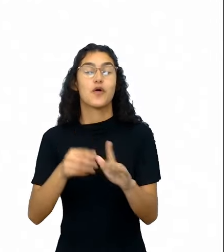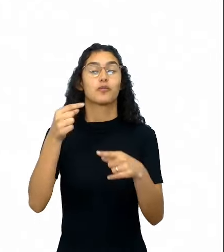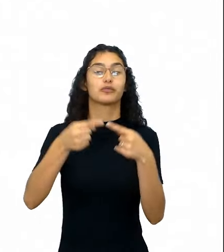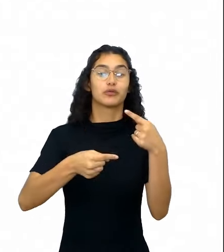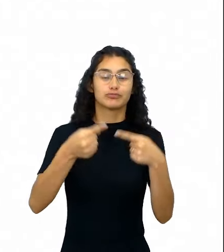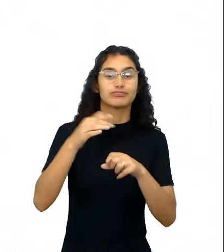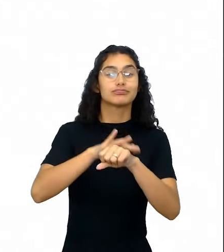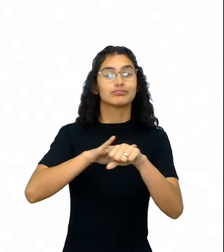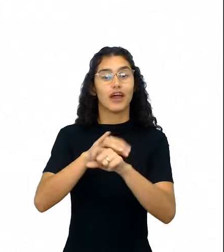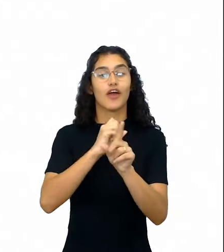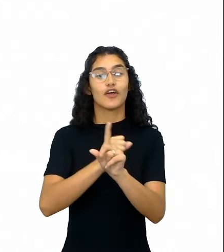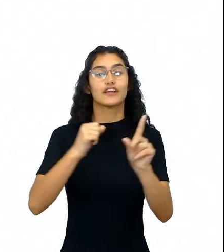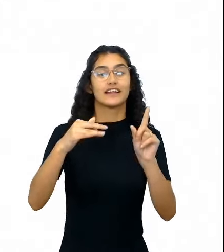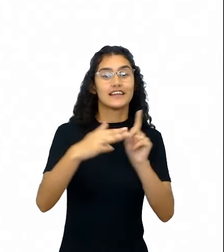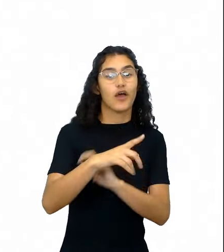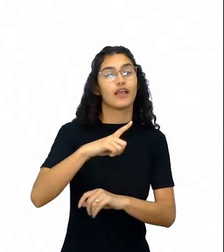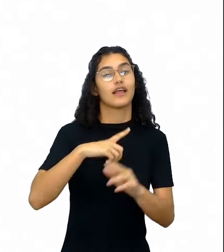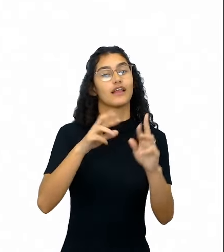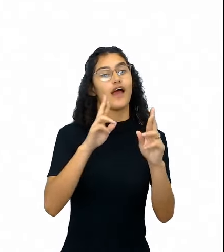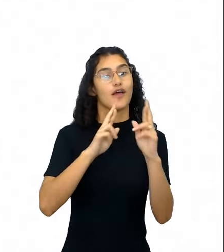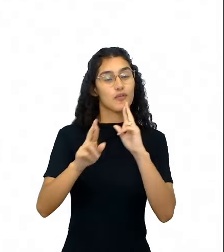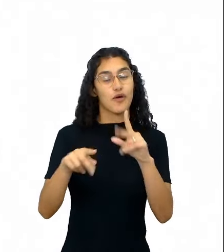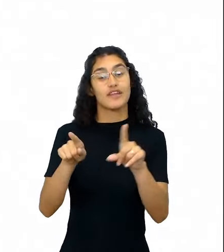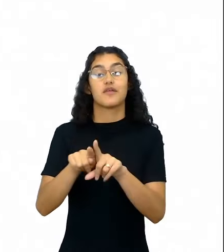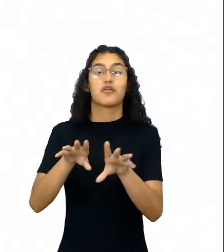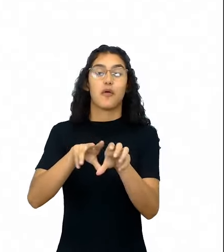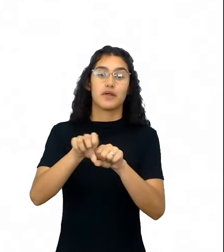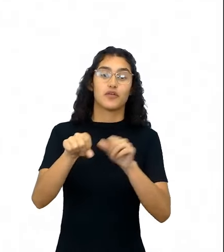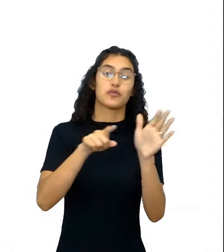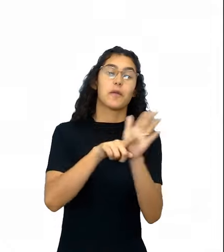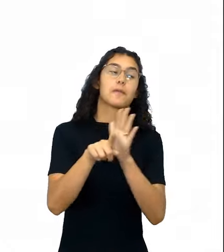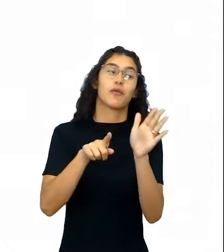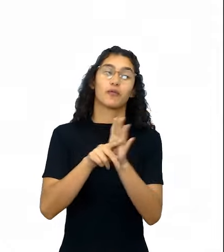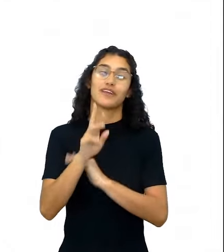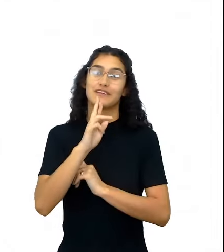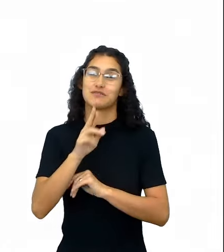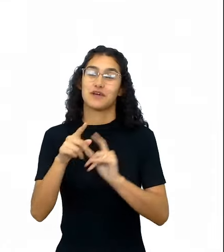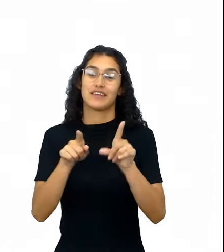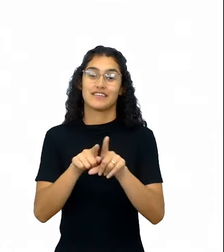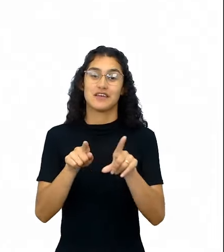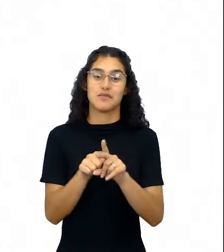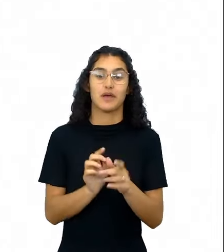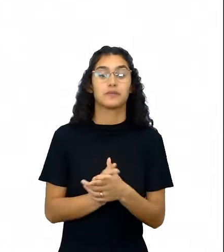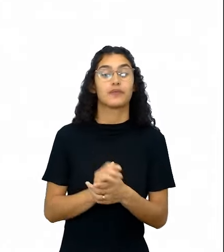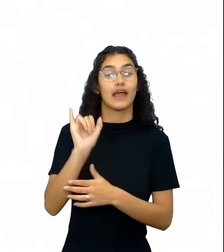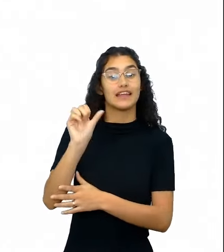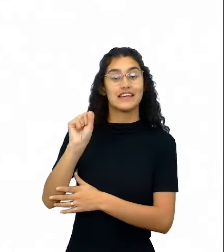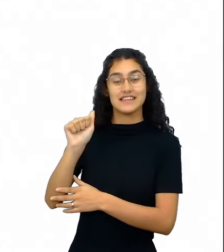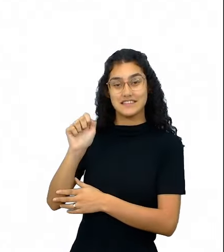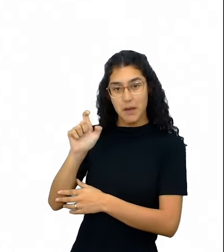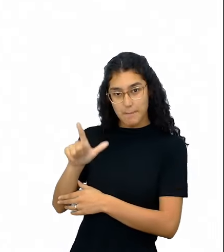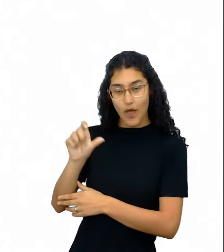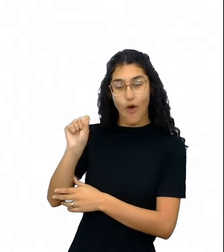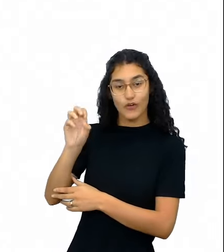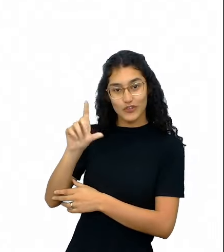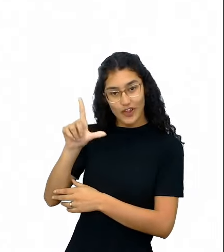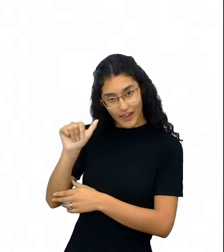discussões, socialização das respostas, formulação de perguntas e respostas. Então, Isabel Solé traz